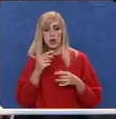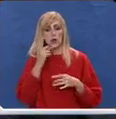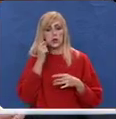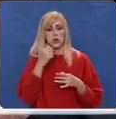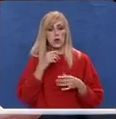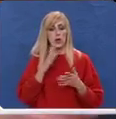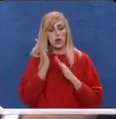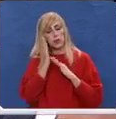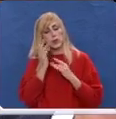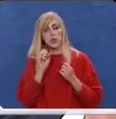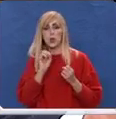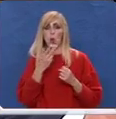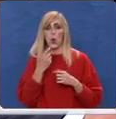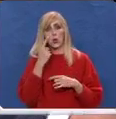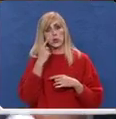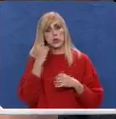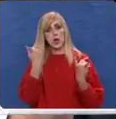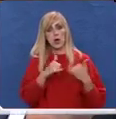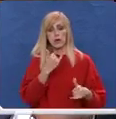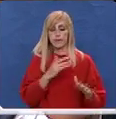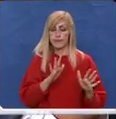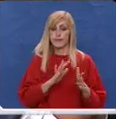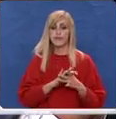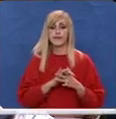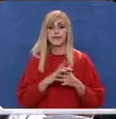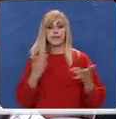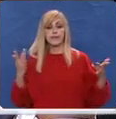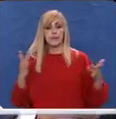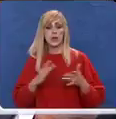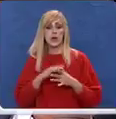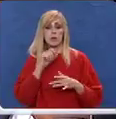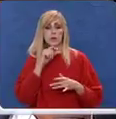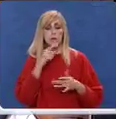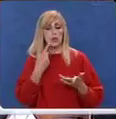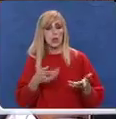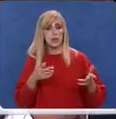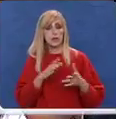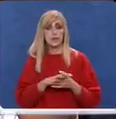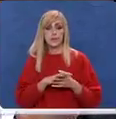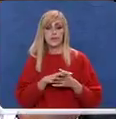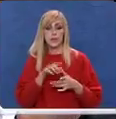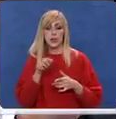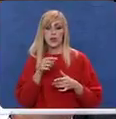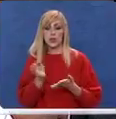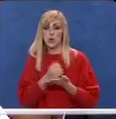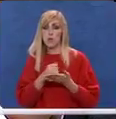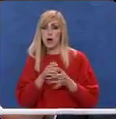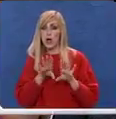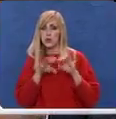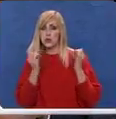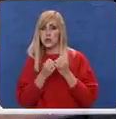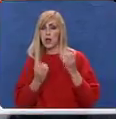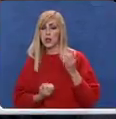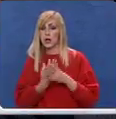dormir ou se eu conhecia exatamente a possibilidade de isto é um bairro social que foi criado